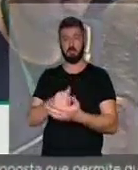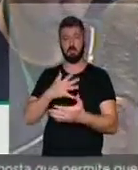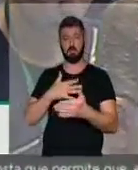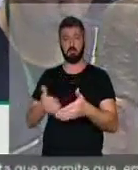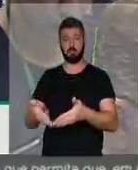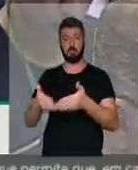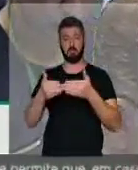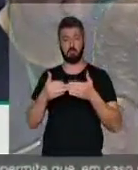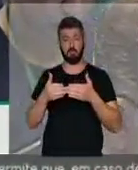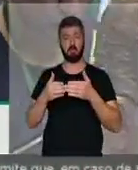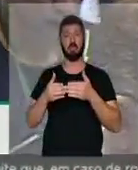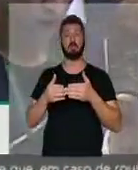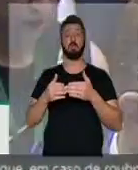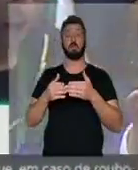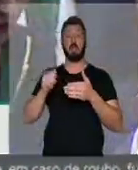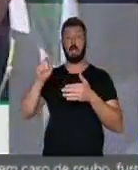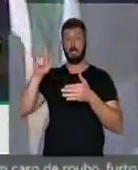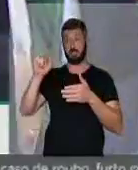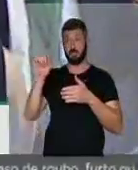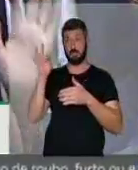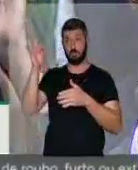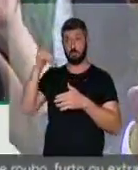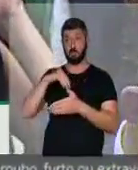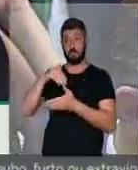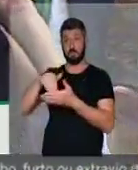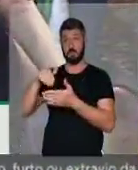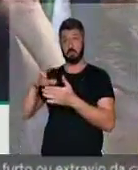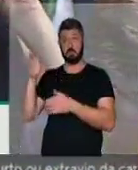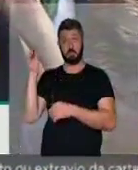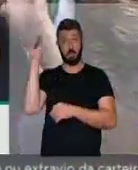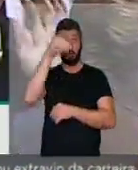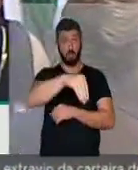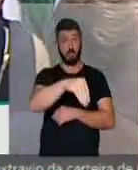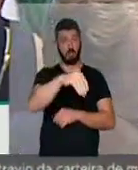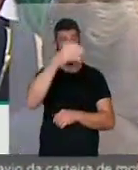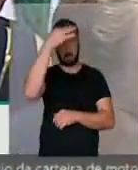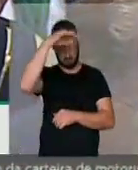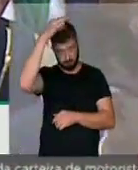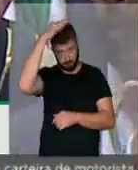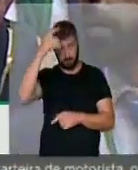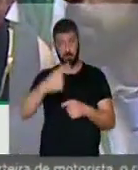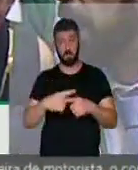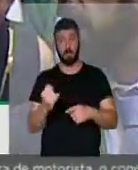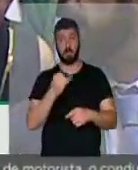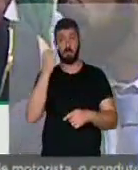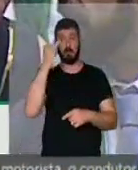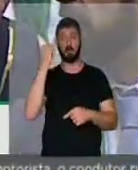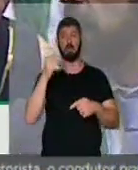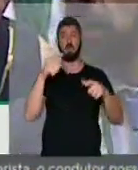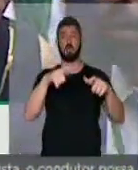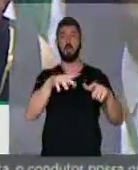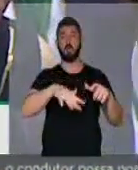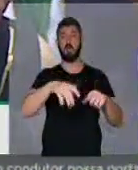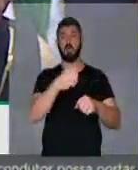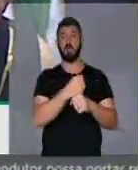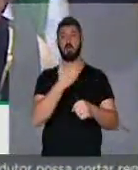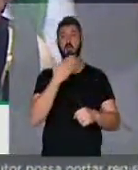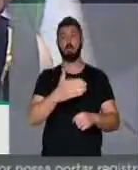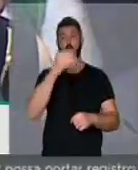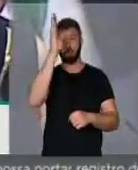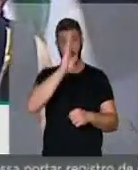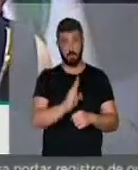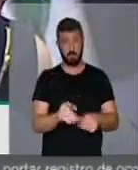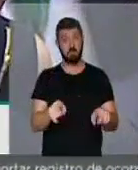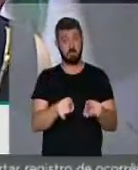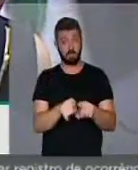meu apelo para que a futura agência tenha um escritório no Espírito Santo, dado a importância das hortes ornamentais para o